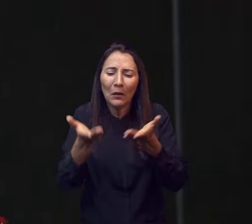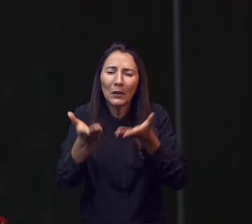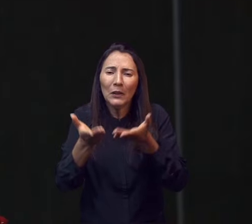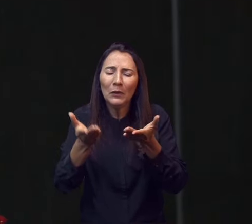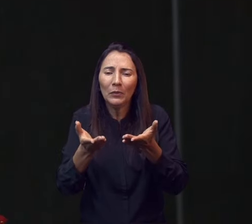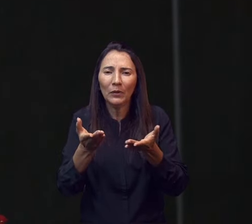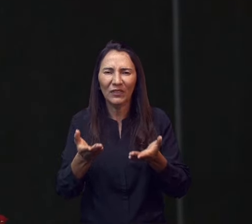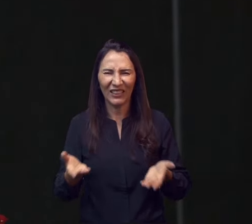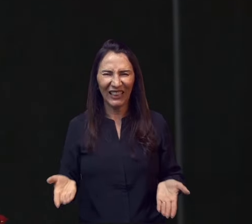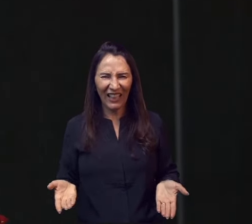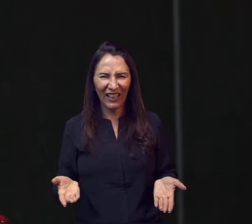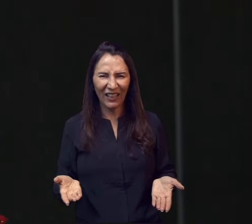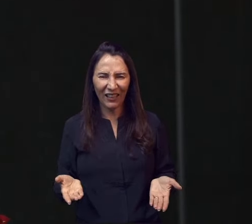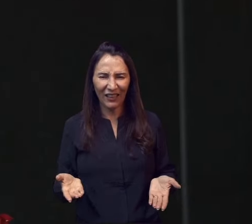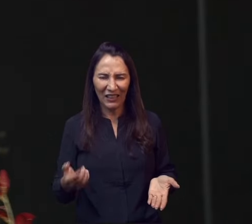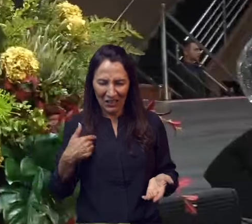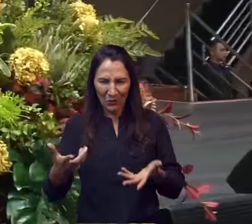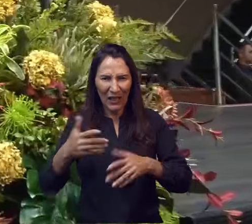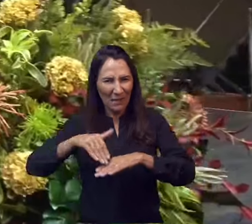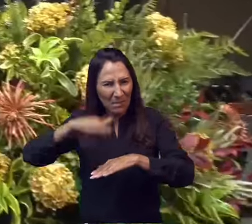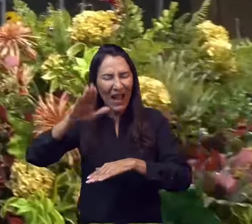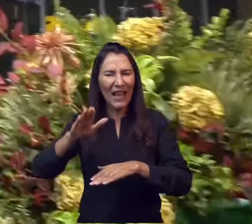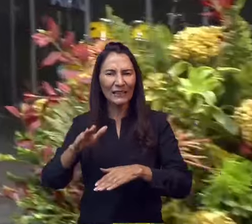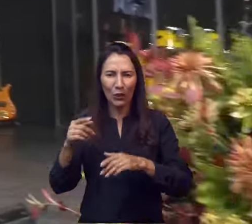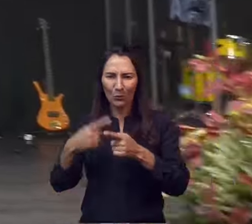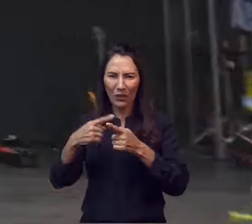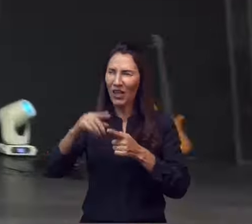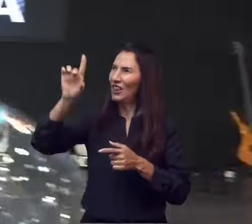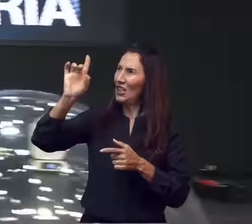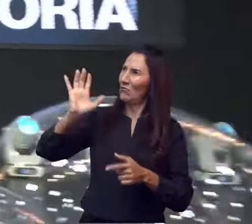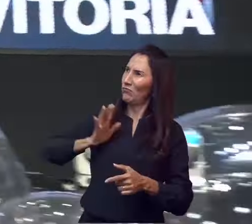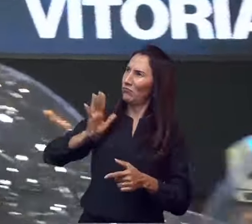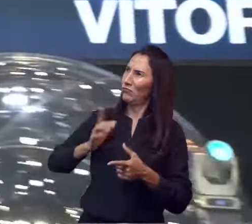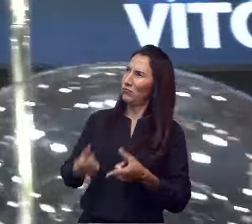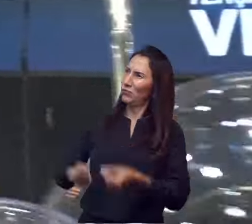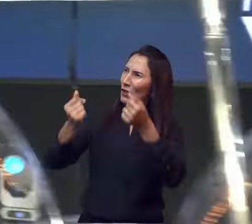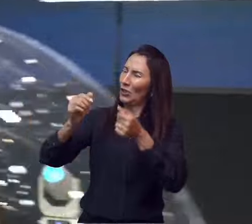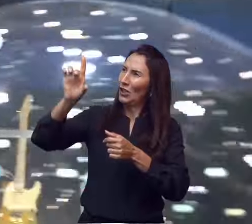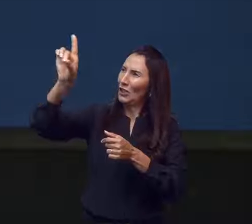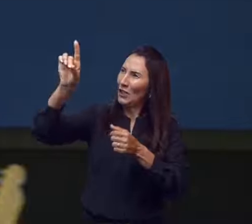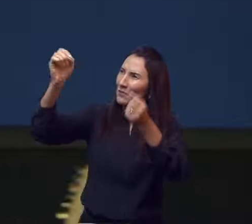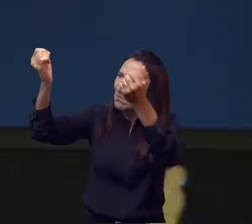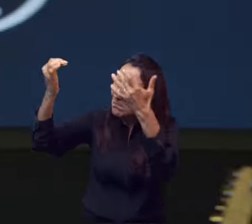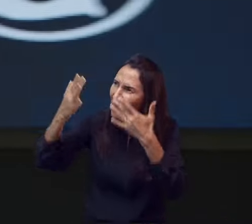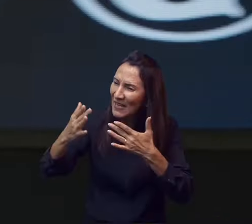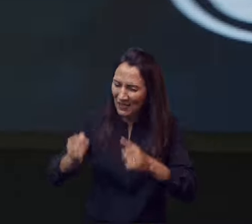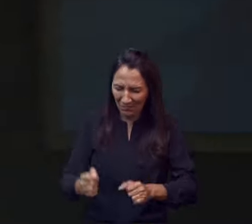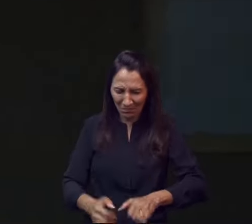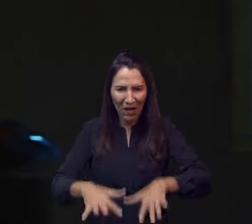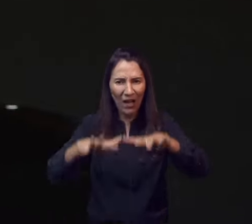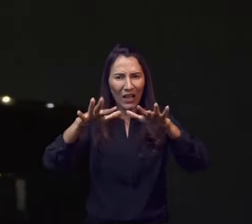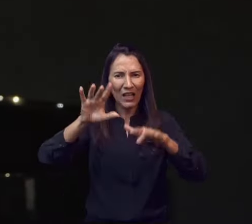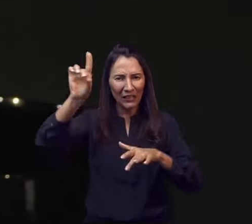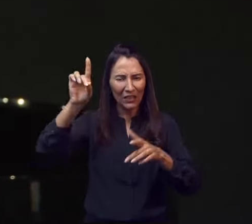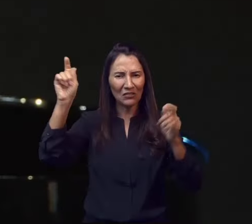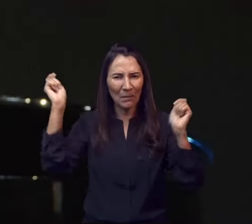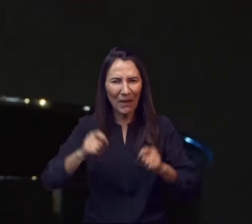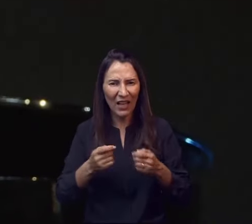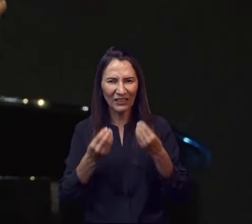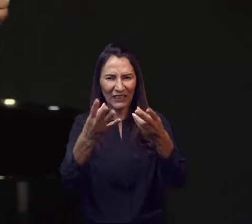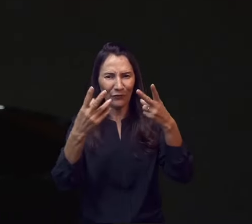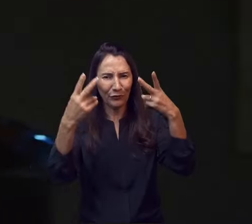acostumada a coisa nenhuma eu quero é mais porque o meu Deus é rico eu Deus pode fazer Deus pode abrir porta Deus pode